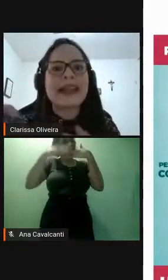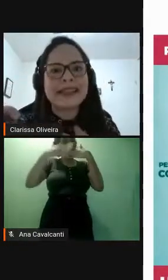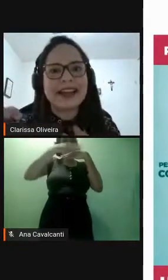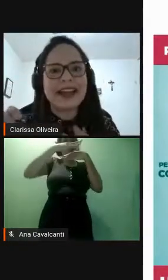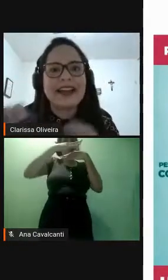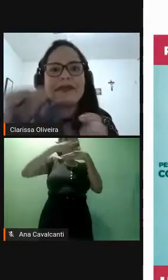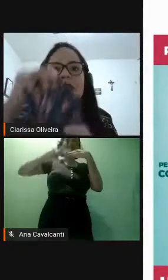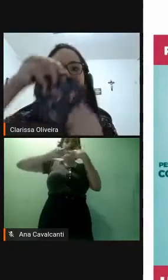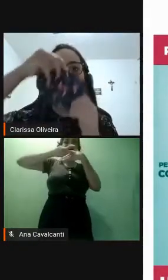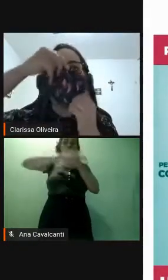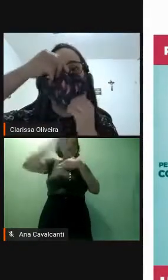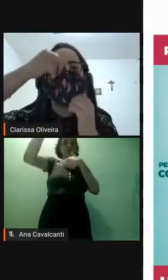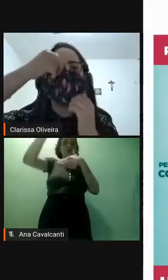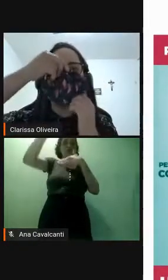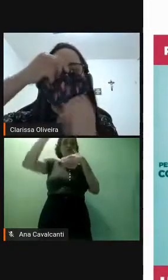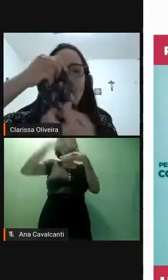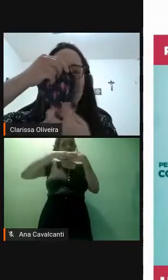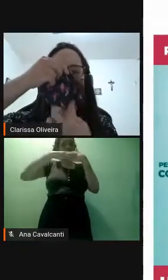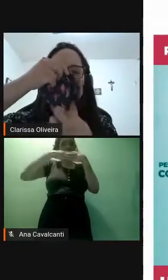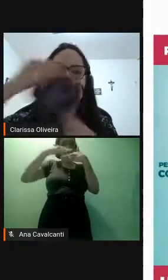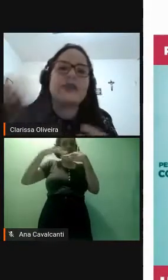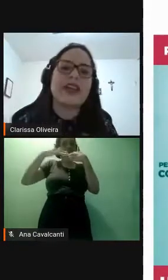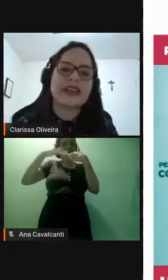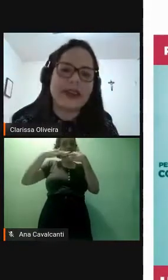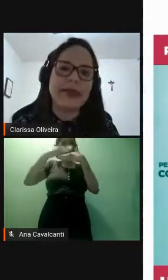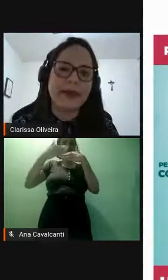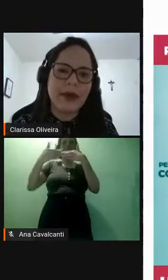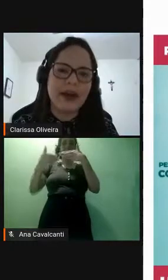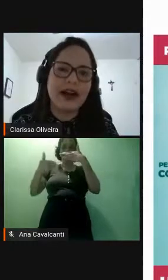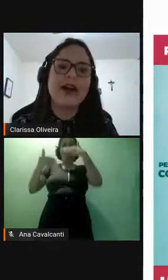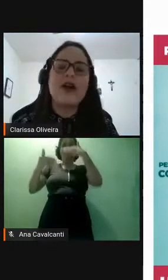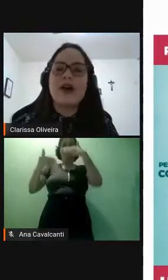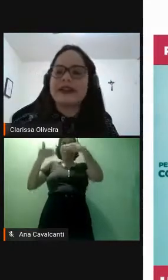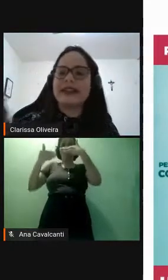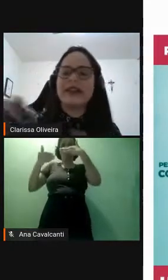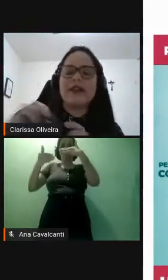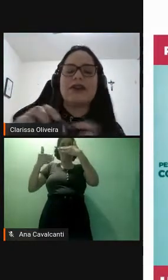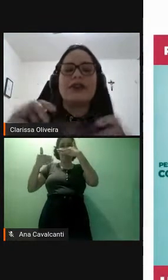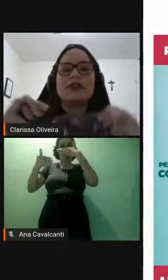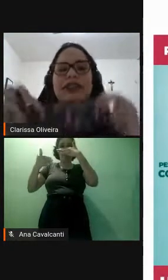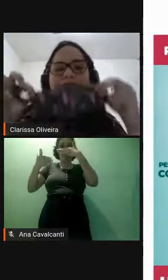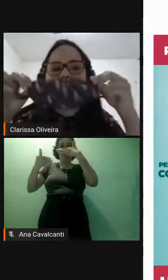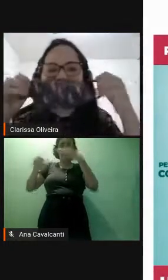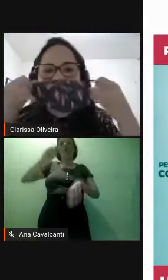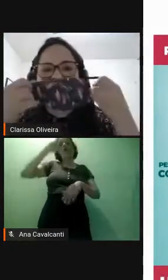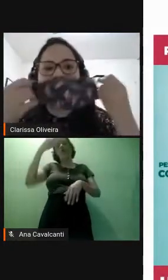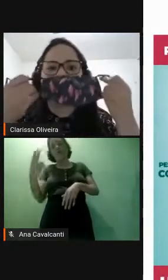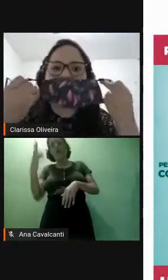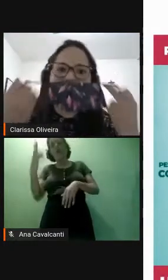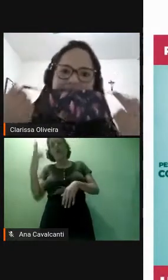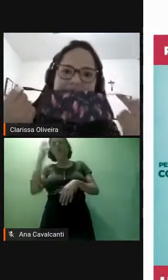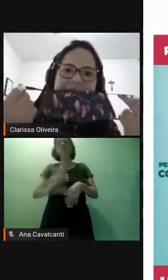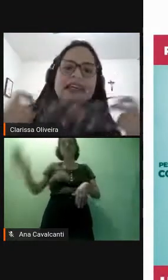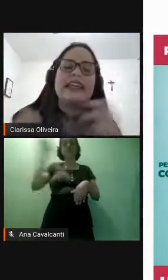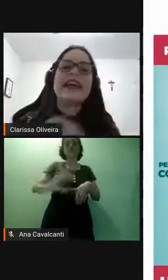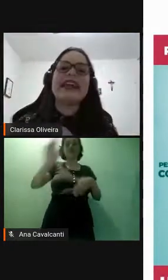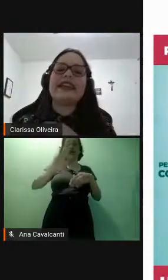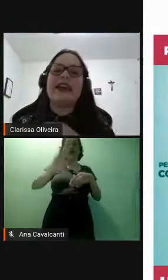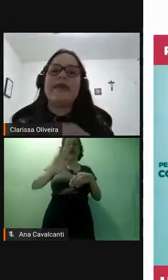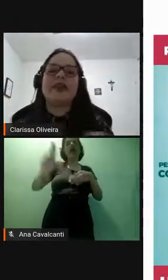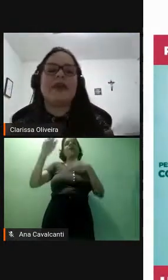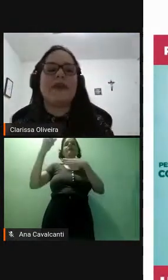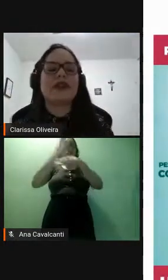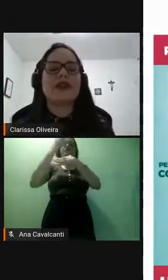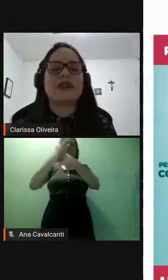minha máscara, que fica bem próxima do meu nariz, da minha boca, ou se não, eu estou usando a máscara, estou protegida. E